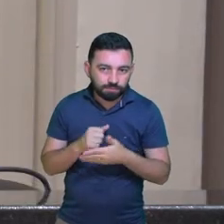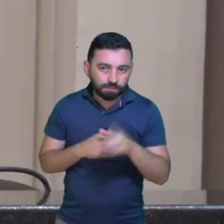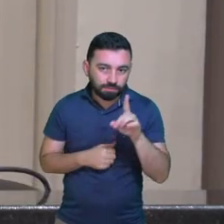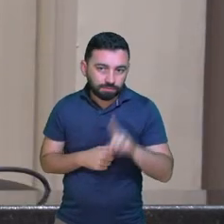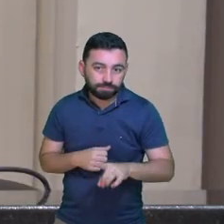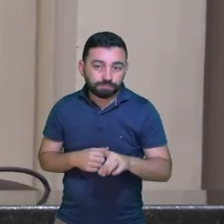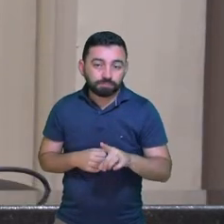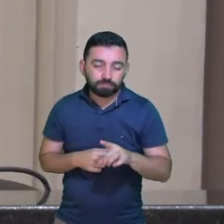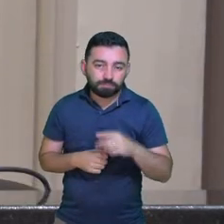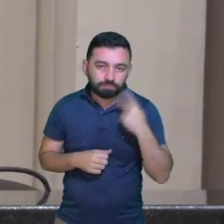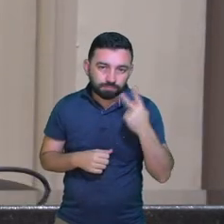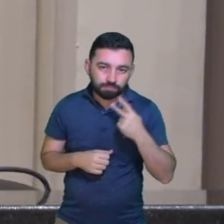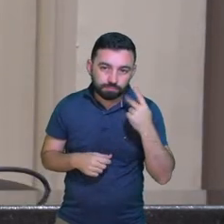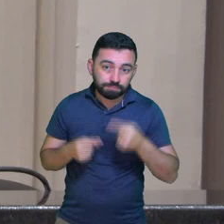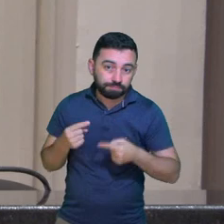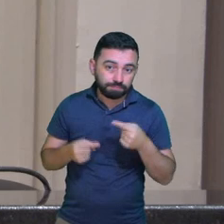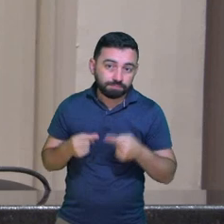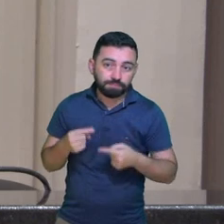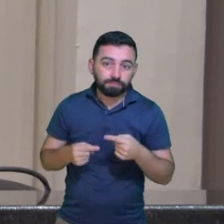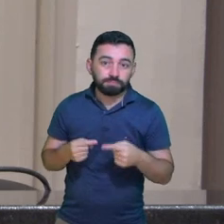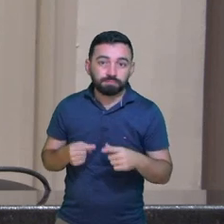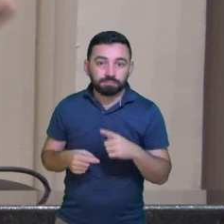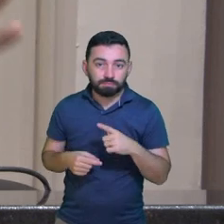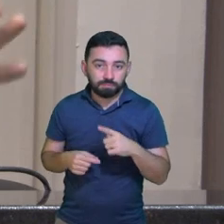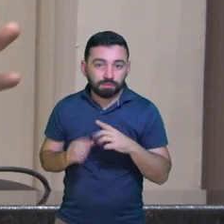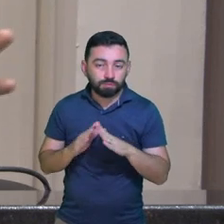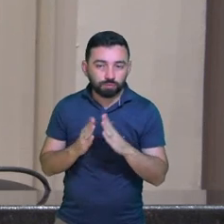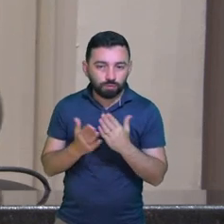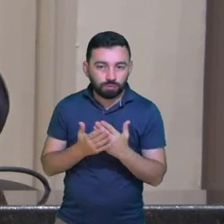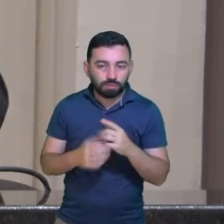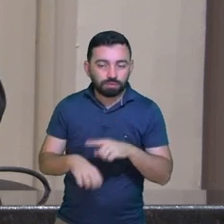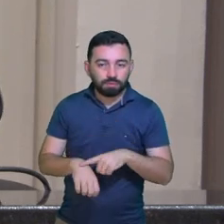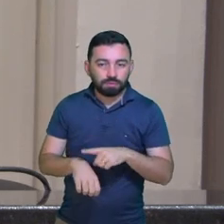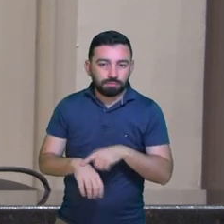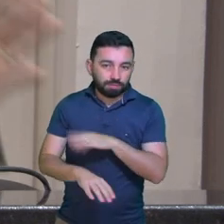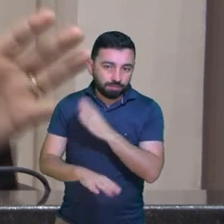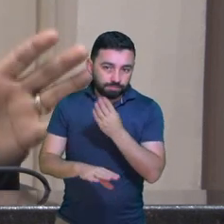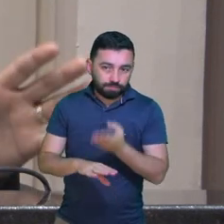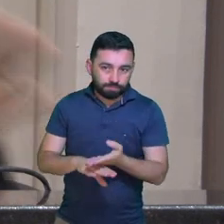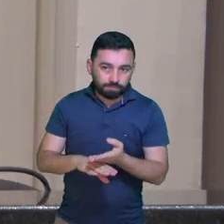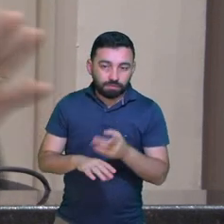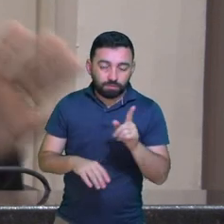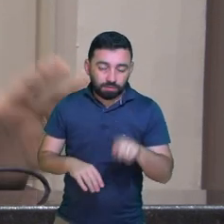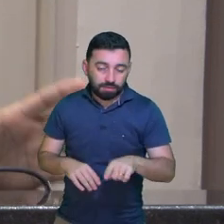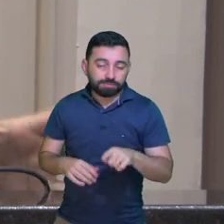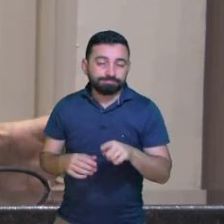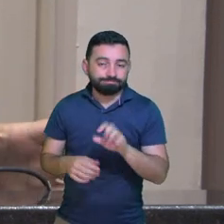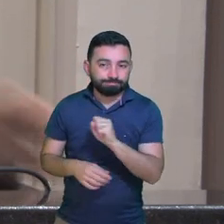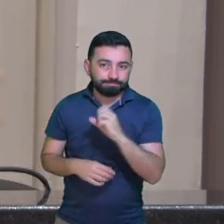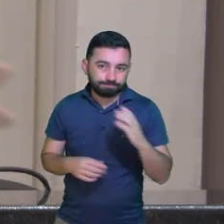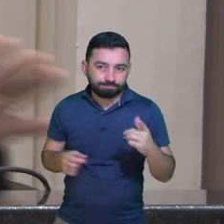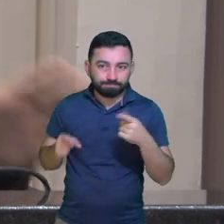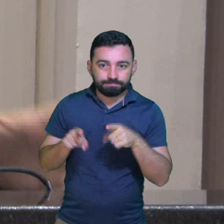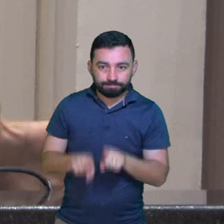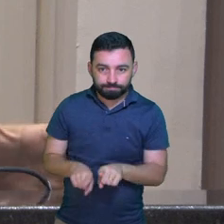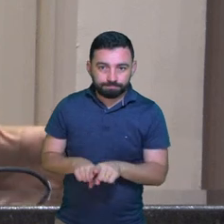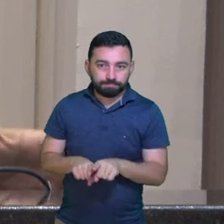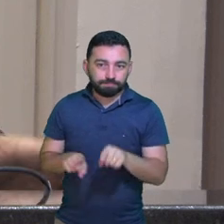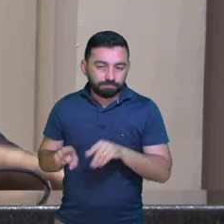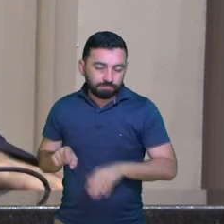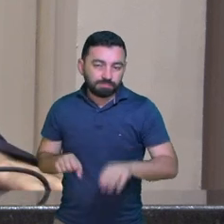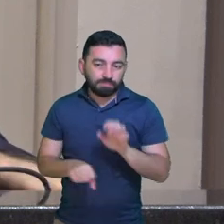políticas nós temos então a política eh escola de tempo integral e Santa Catarina é uma parceira nesse sentido estados e